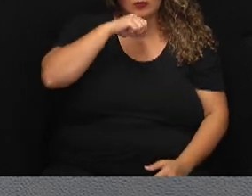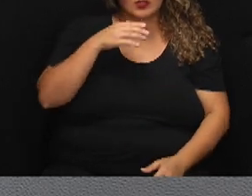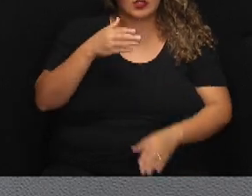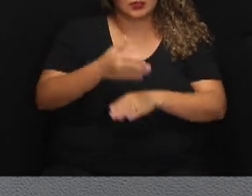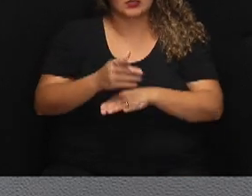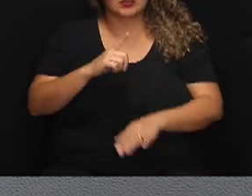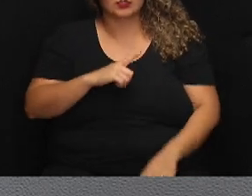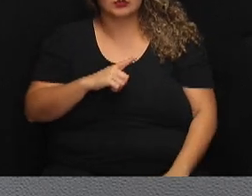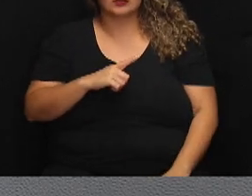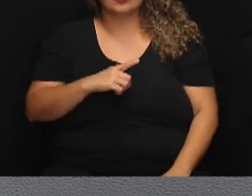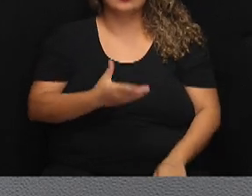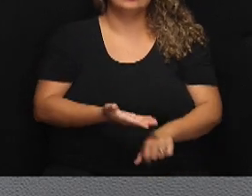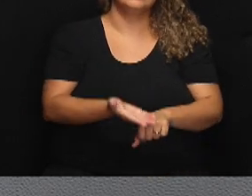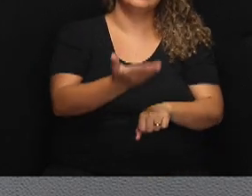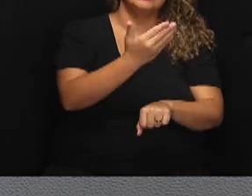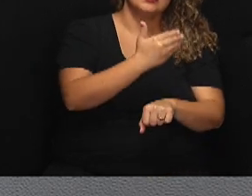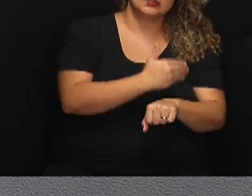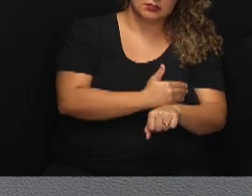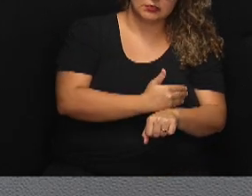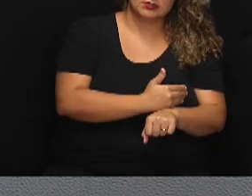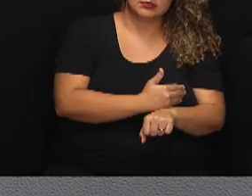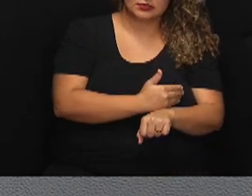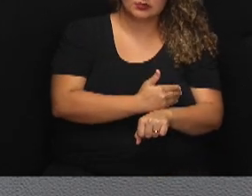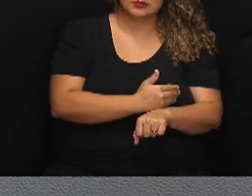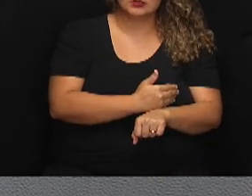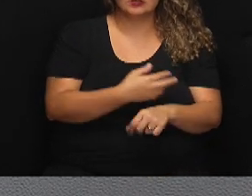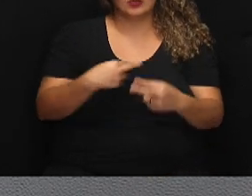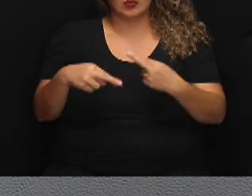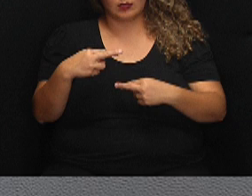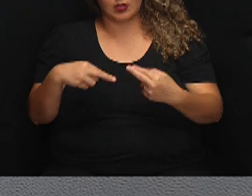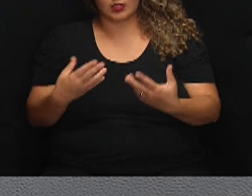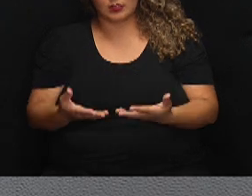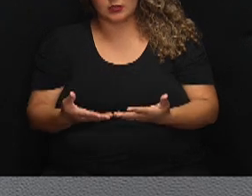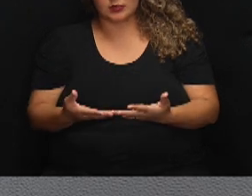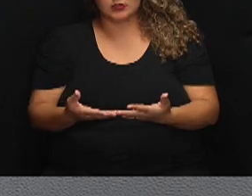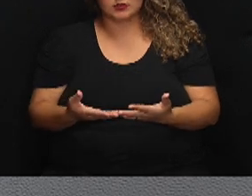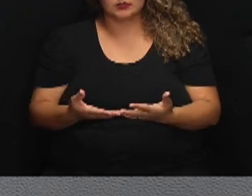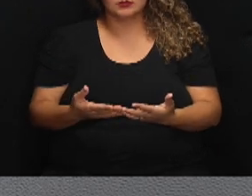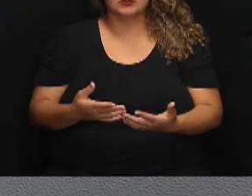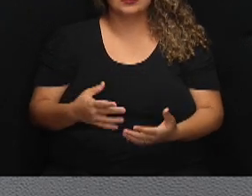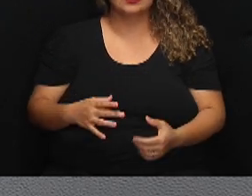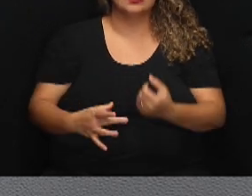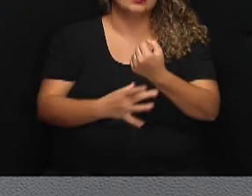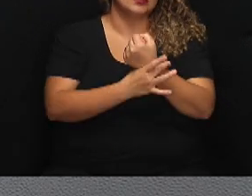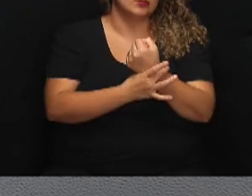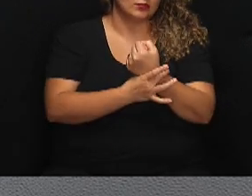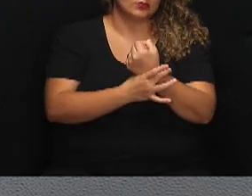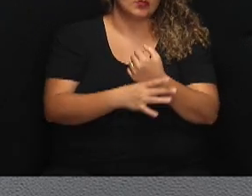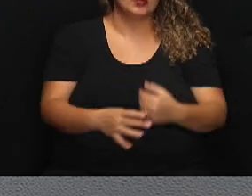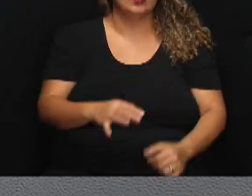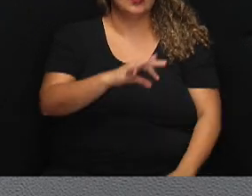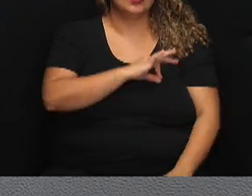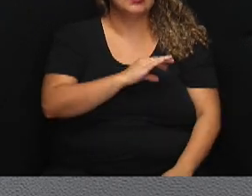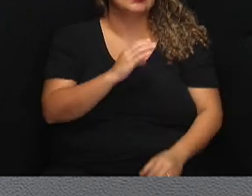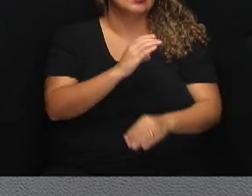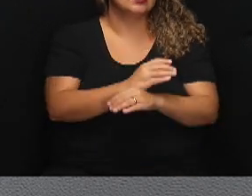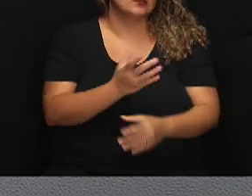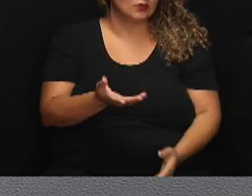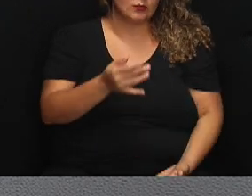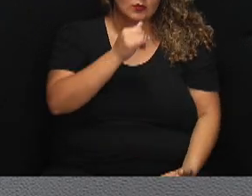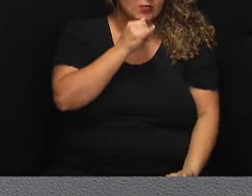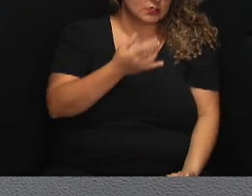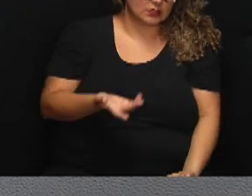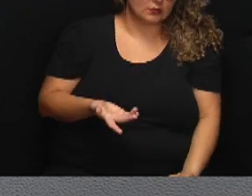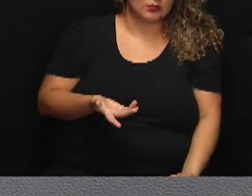seja anterior a essa questão da Polícia Civil, por exemplo, né? Então, a gente teve